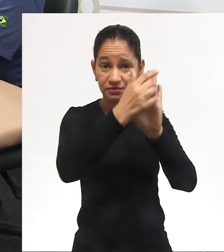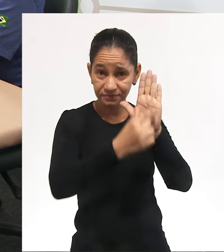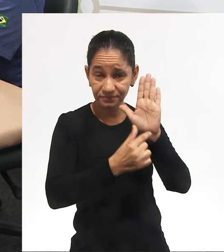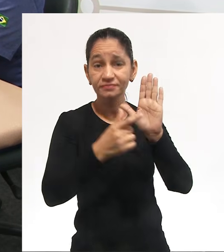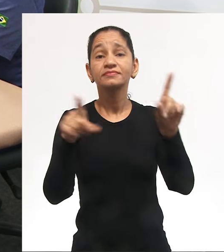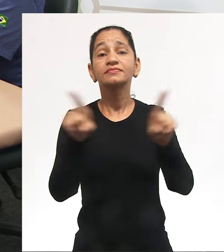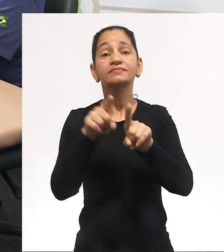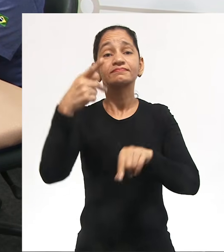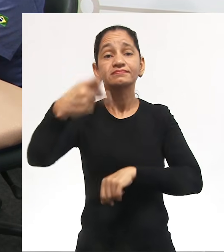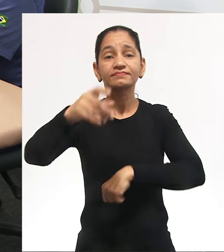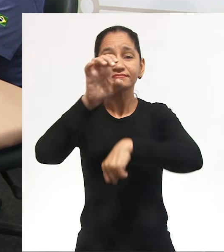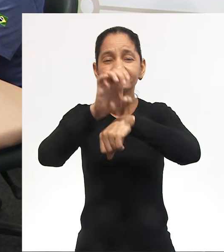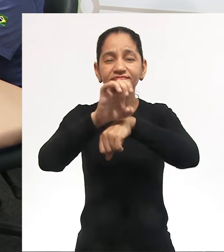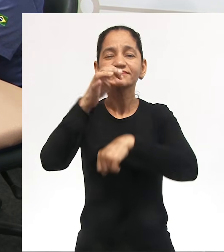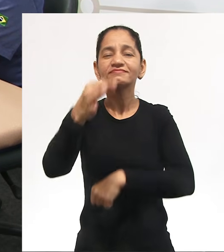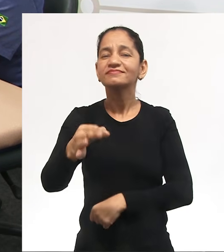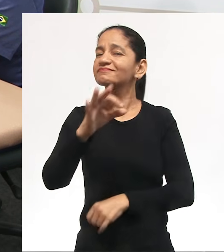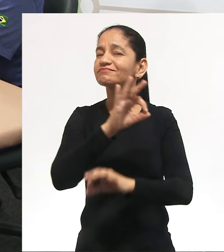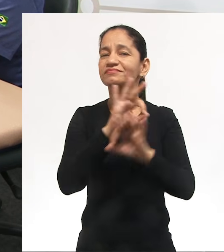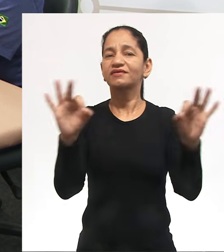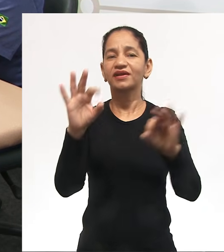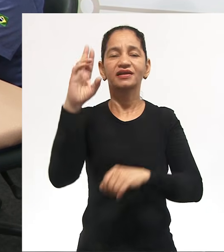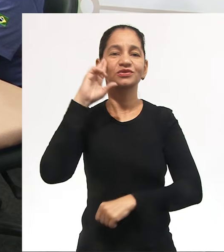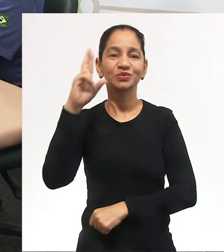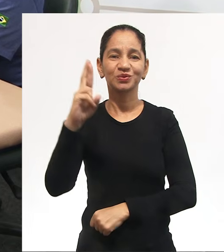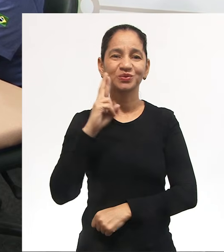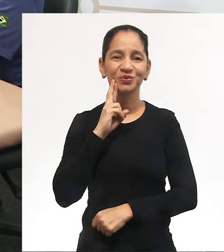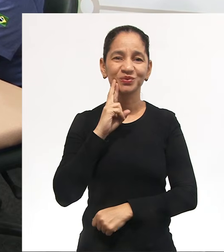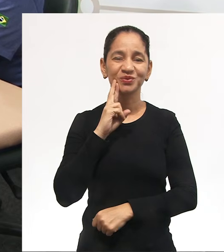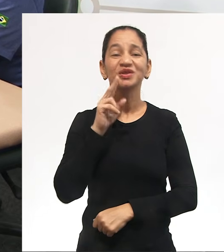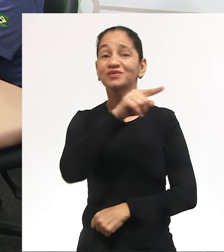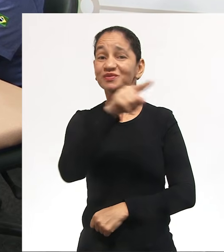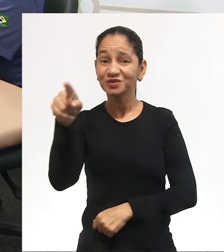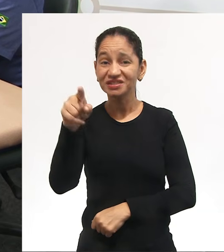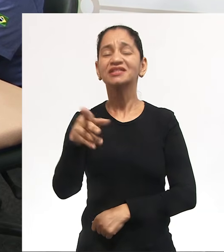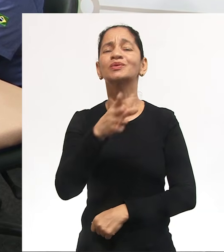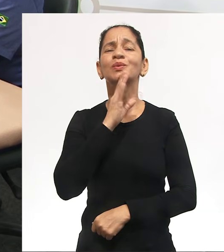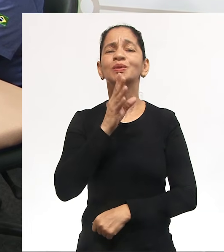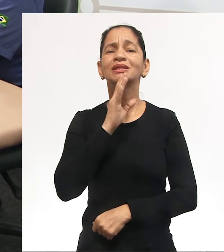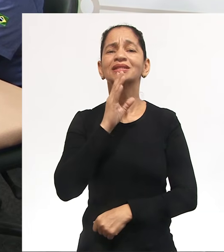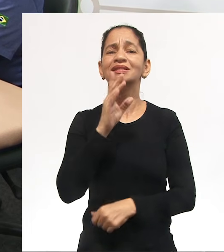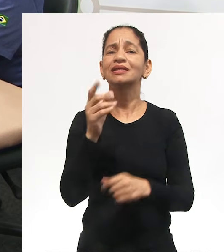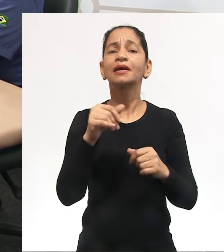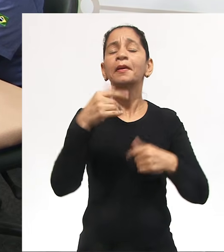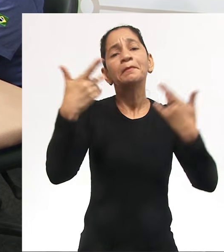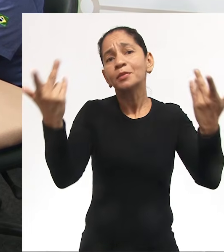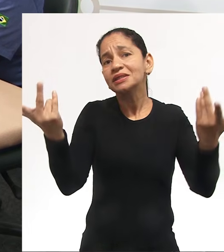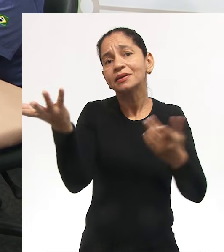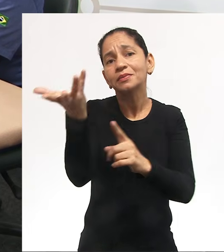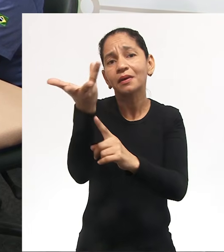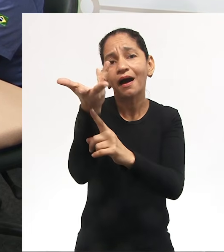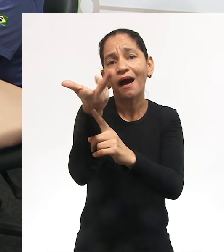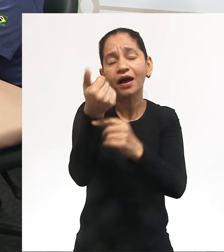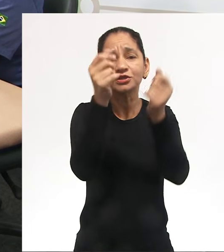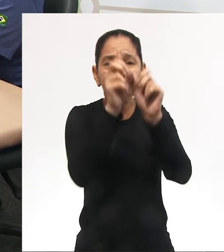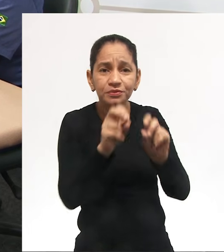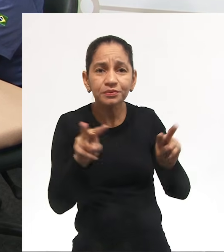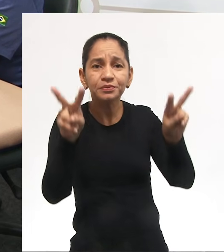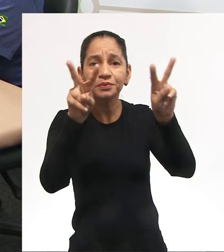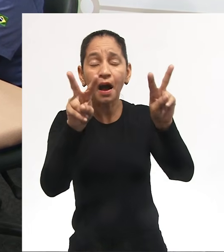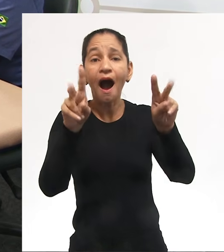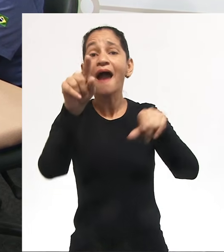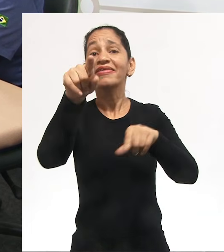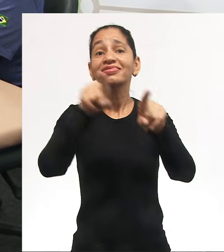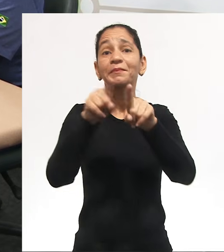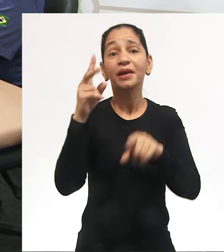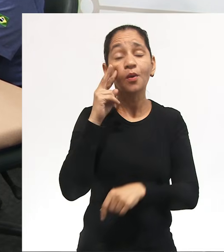cidade de Rondônia, Sim. para que as pessoas possam conhecer por meio dos